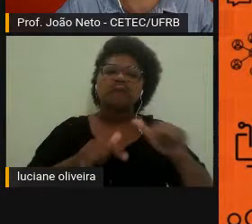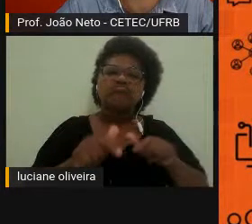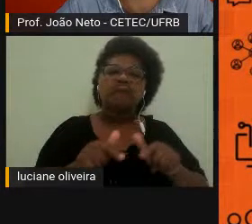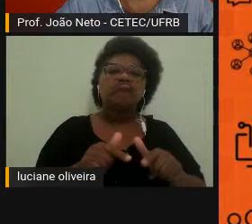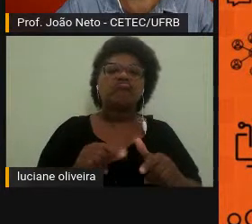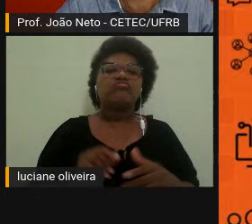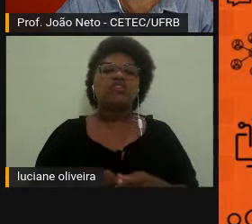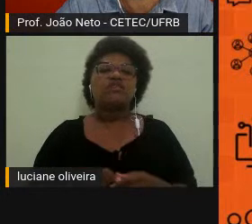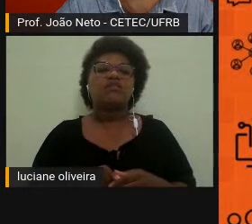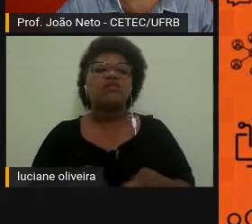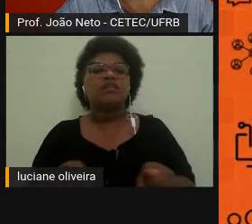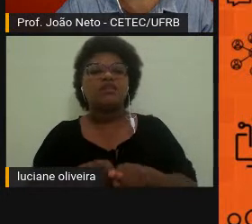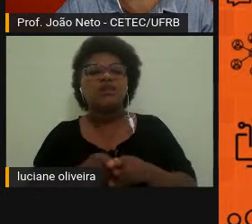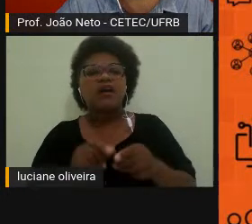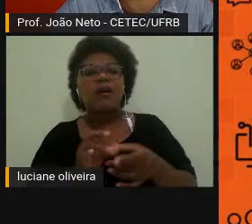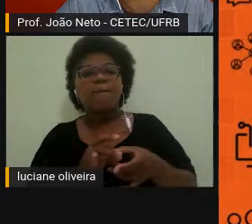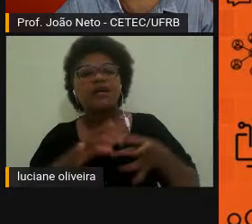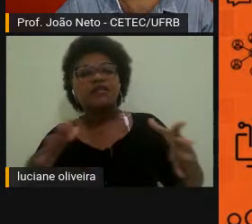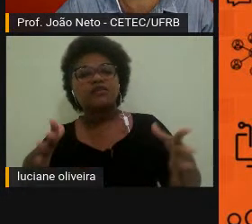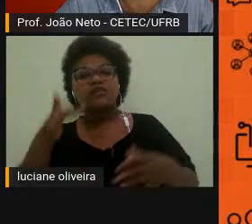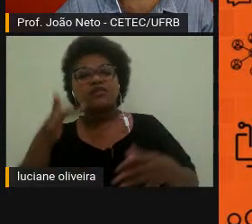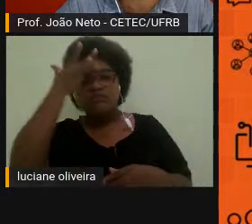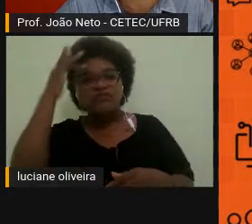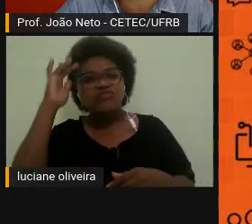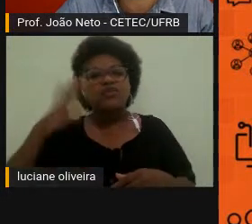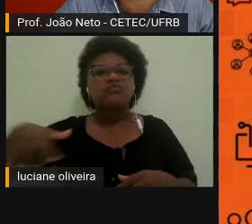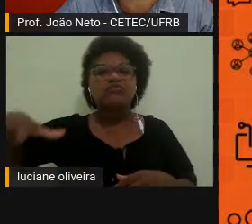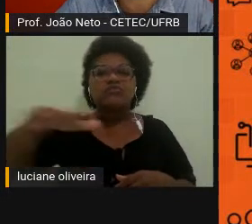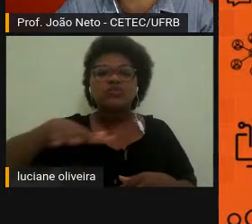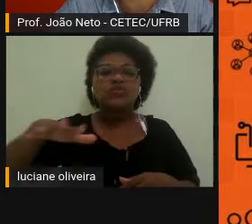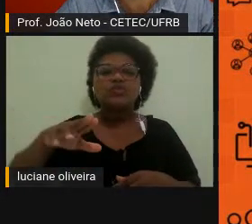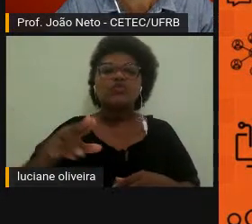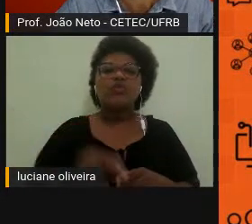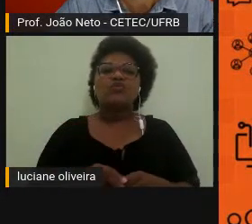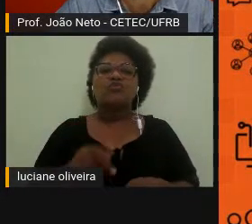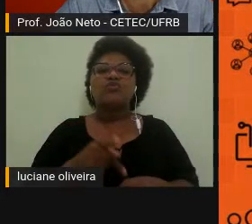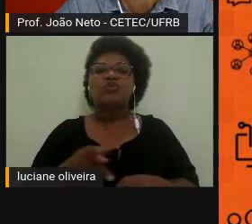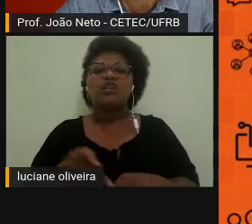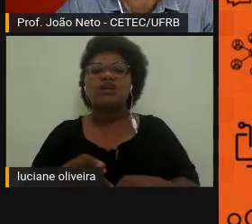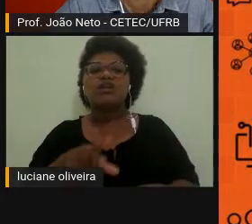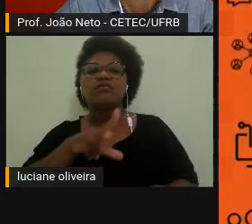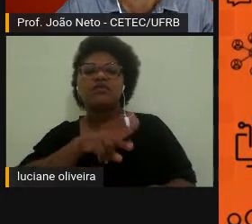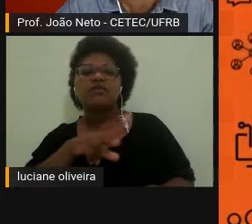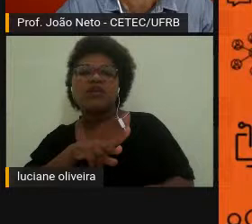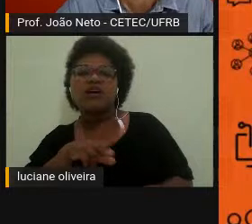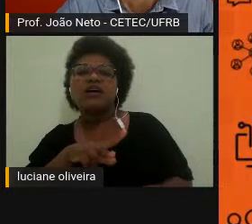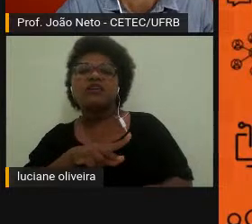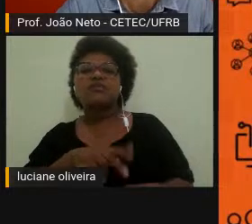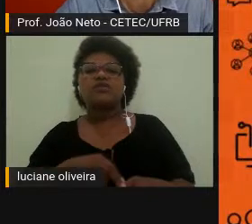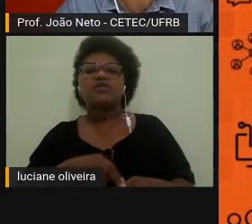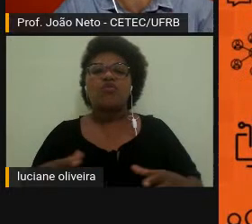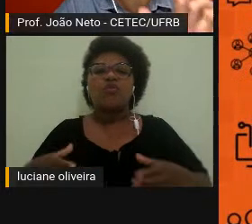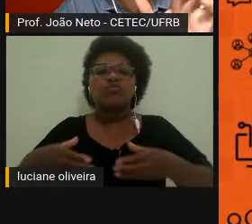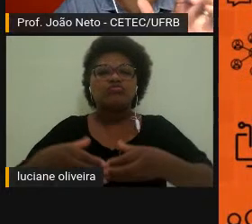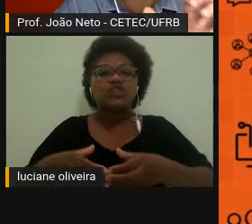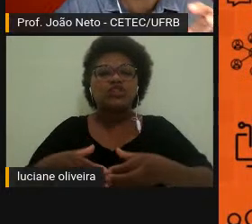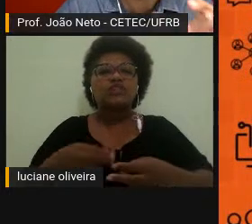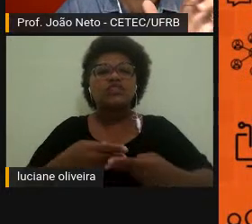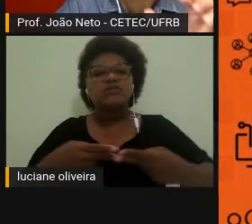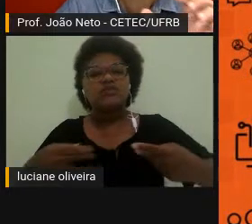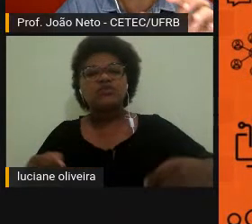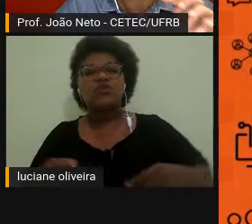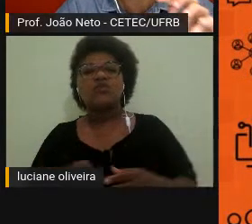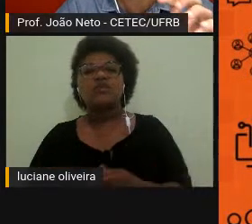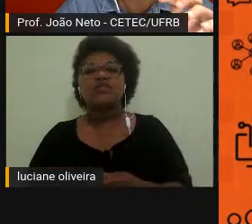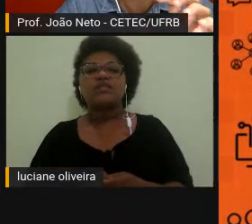como na rural ou pessoa com deficiência ou com mobilidade reduzida a vejam que aqui nós temos